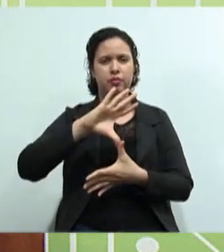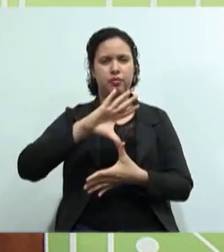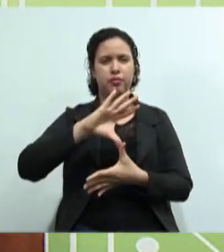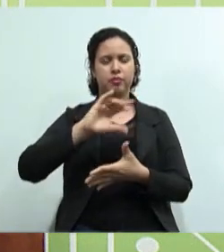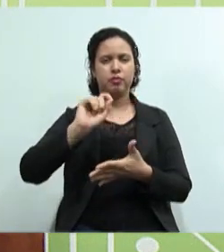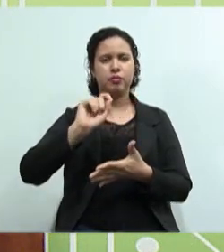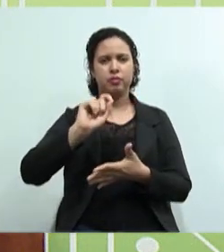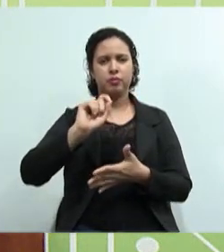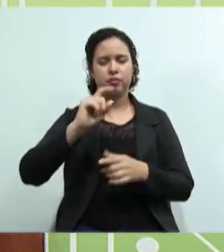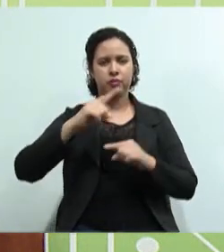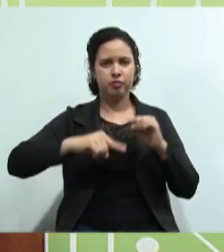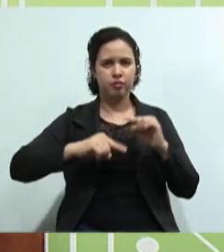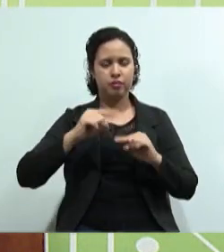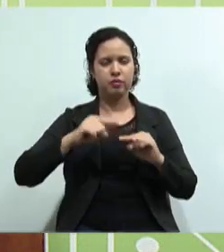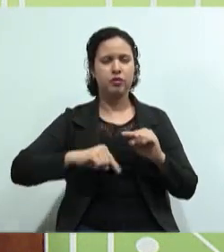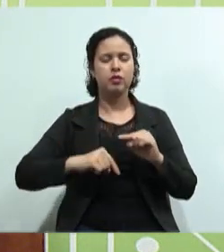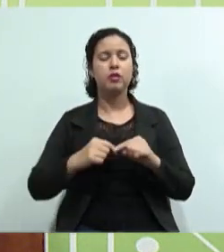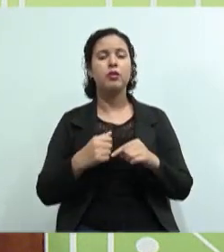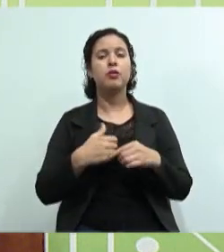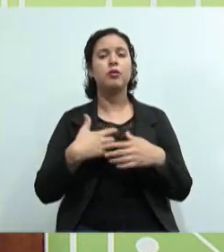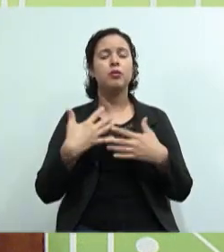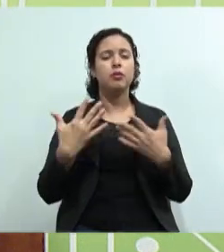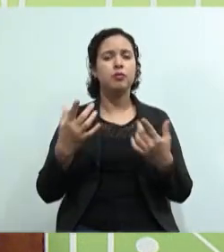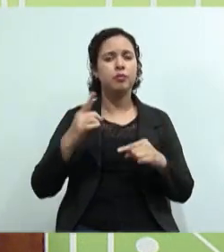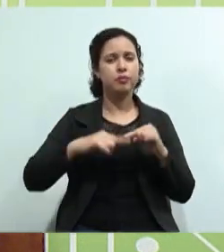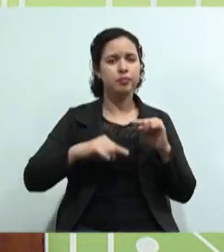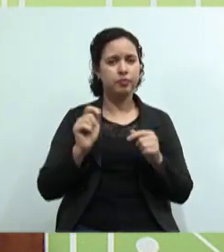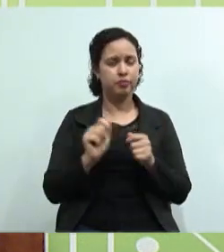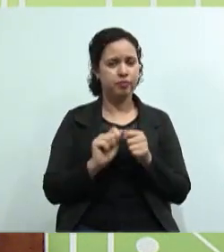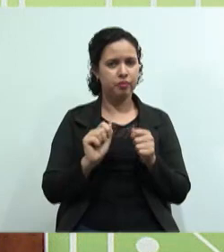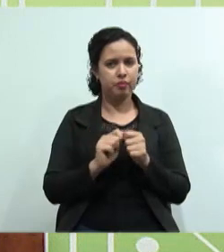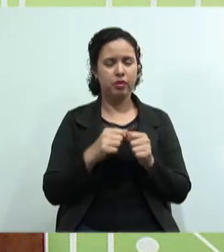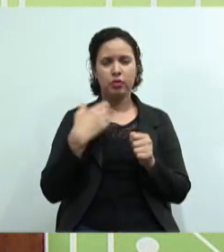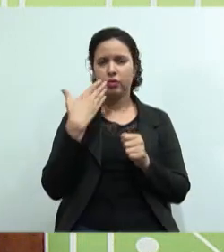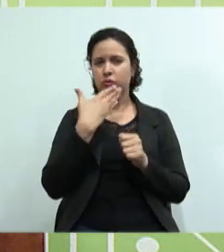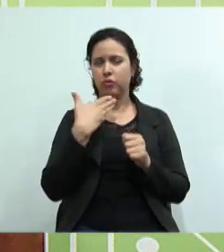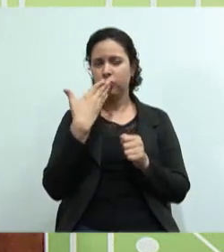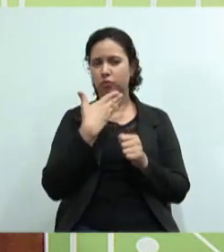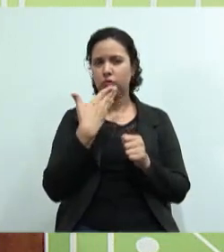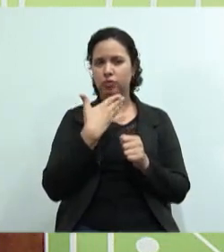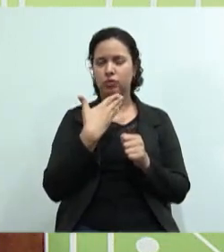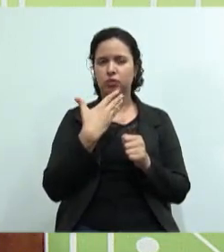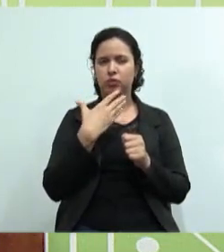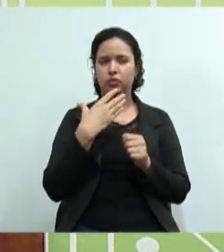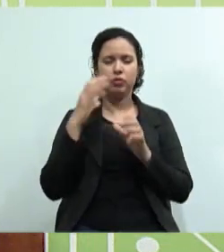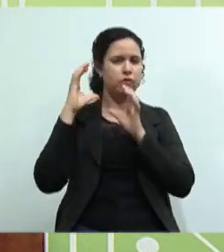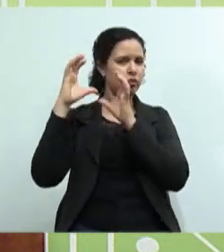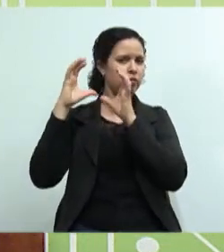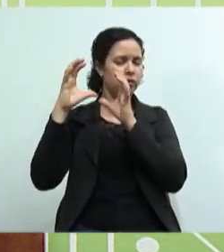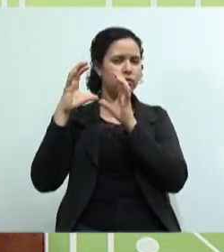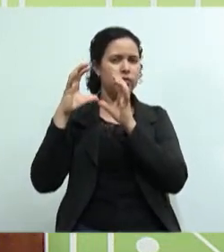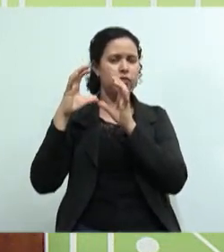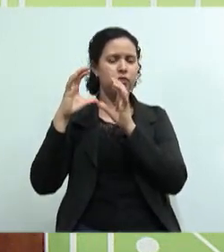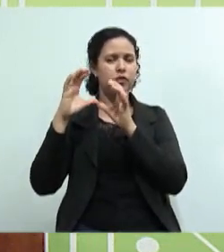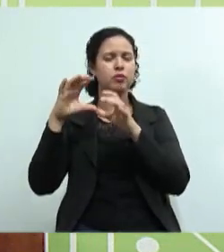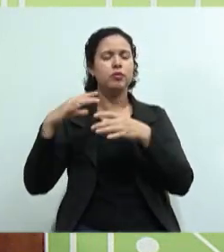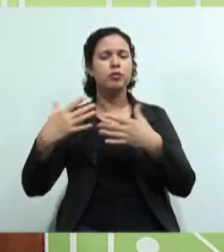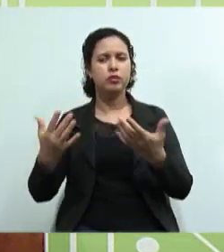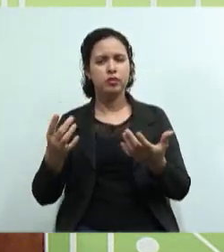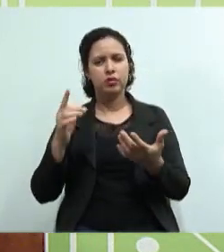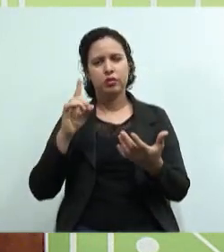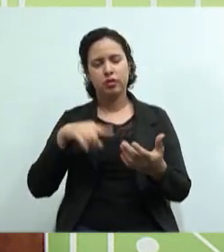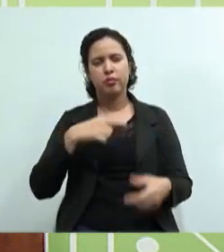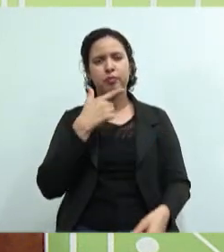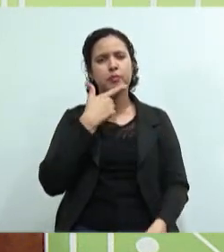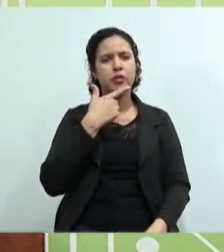produto. Então, quais produtos a gente vai produzir? É pudim? É doce de coco? é doce de goiaba, é doce de manga. Então,